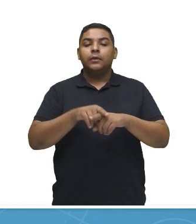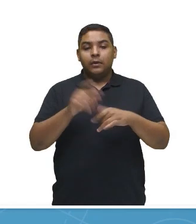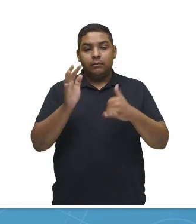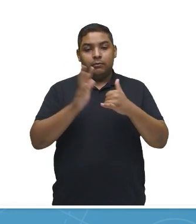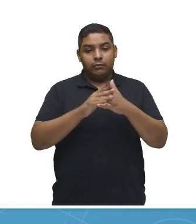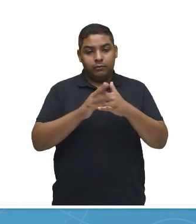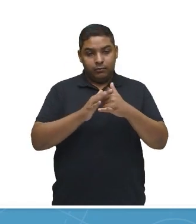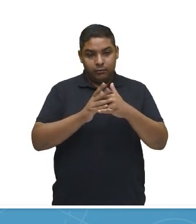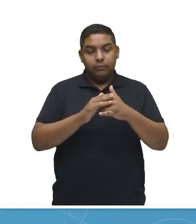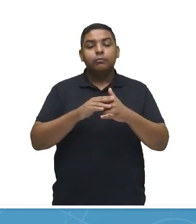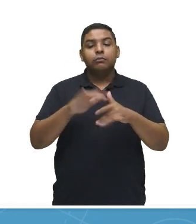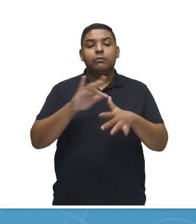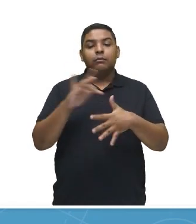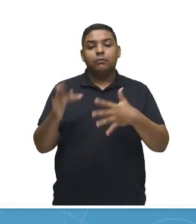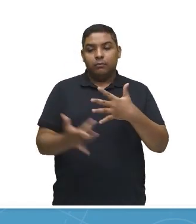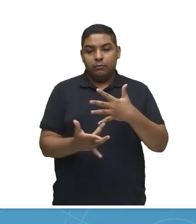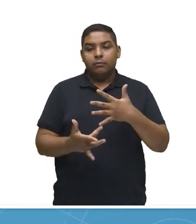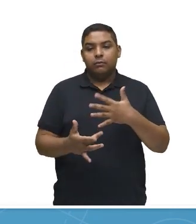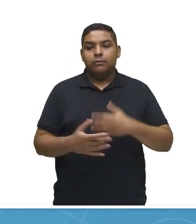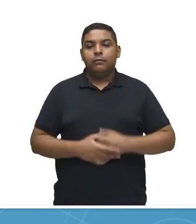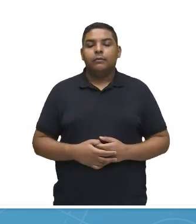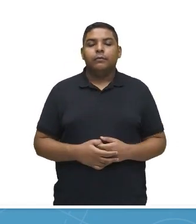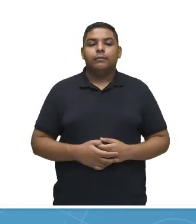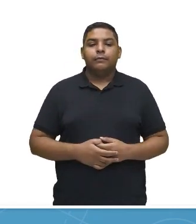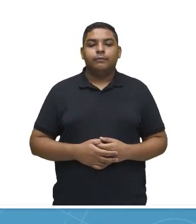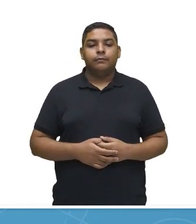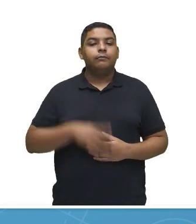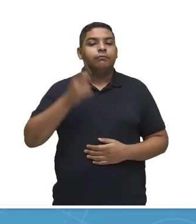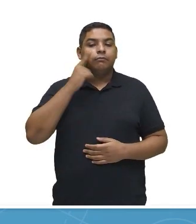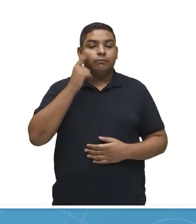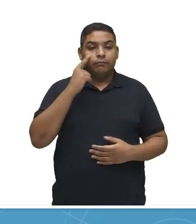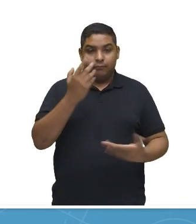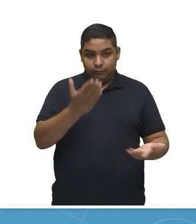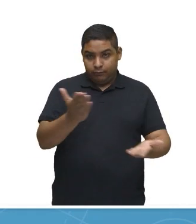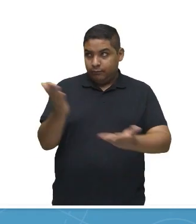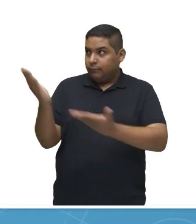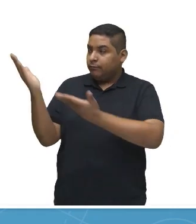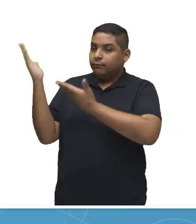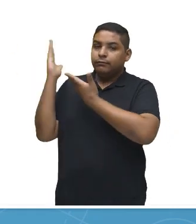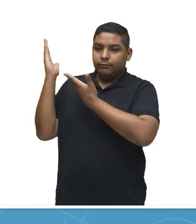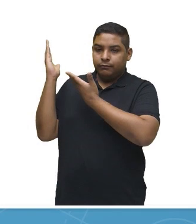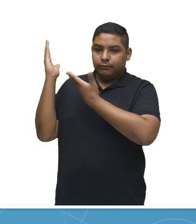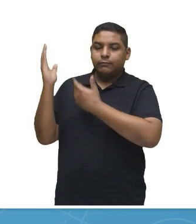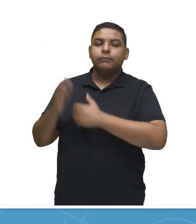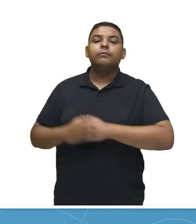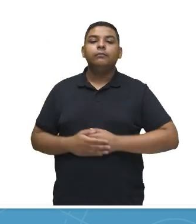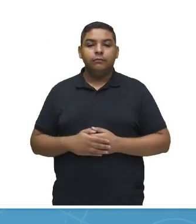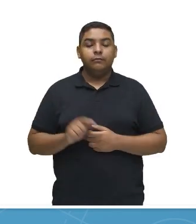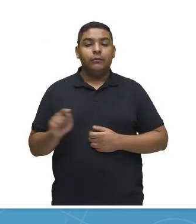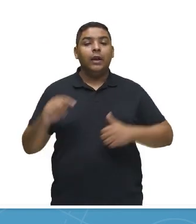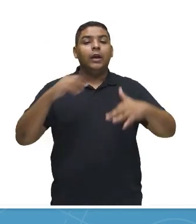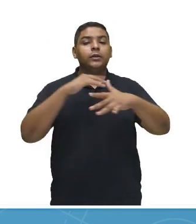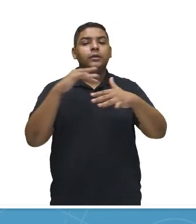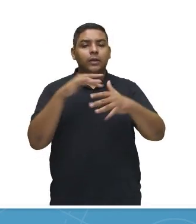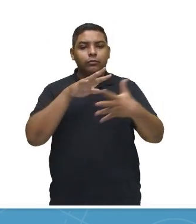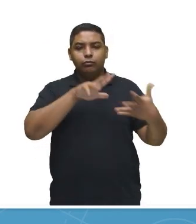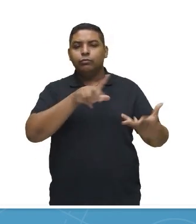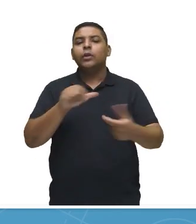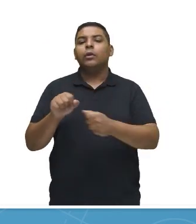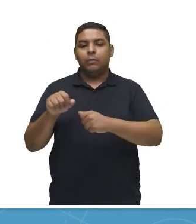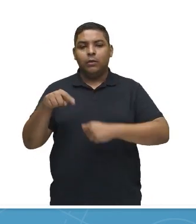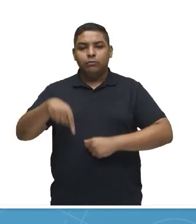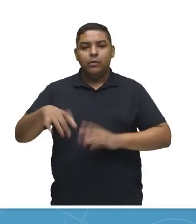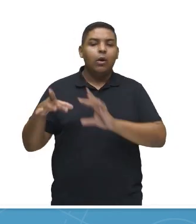redes sociais, tá? Bora ver a questão, então? Terceira questão. As cidades globais, no atual